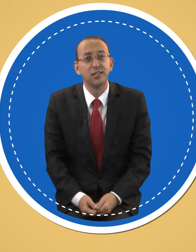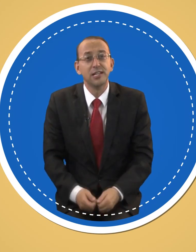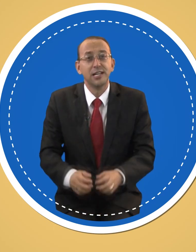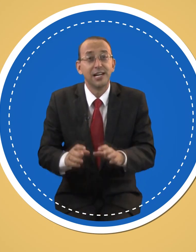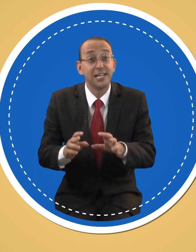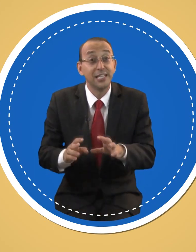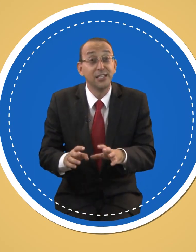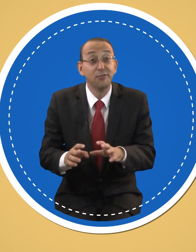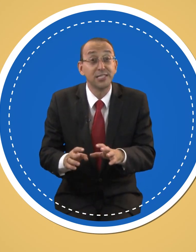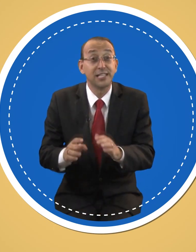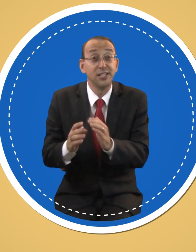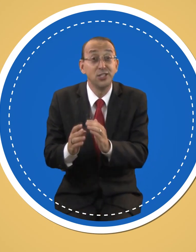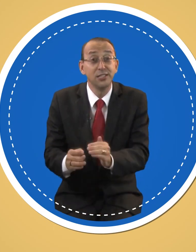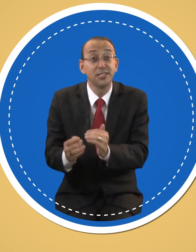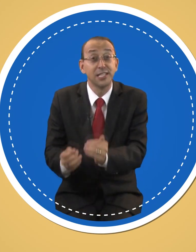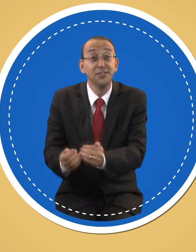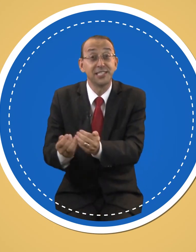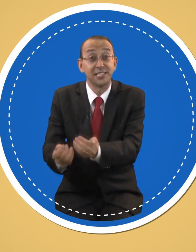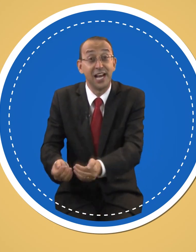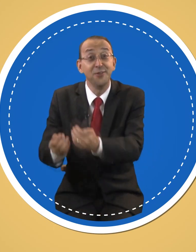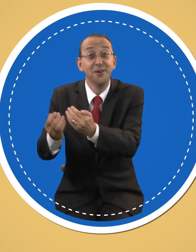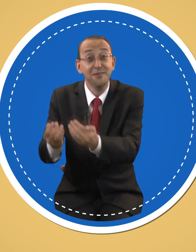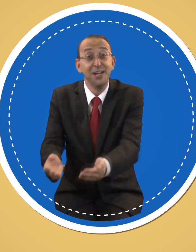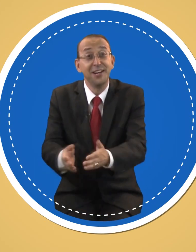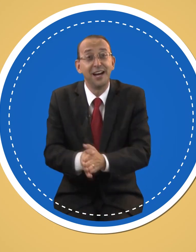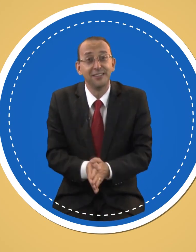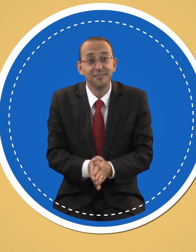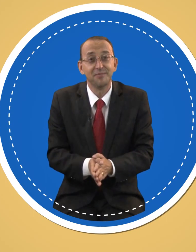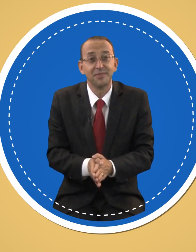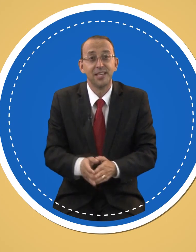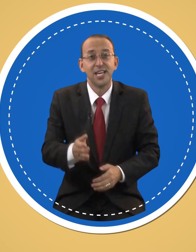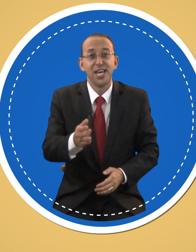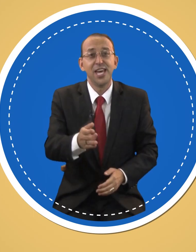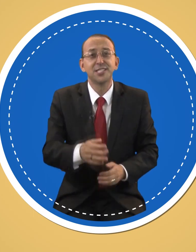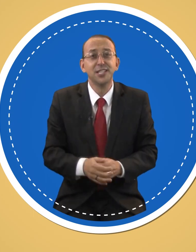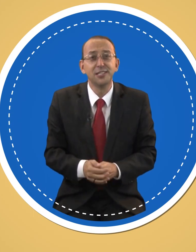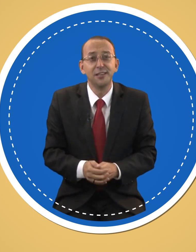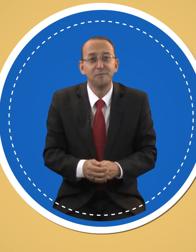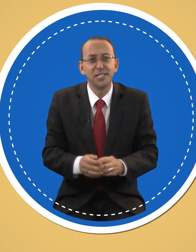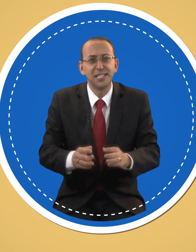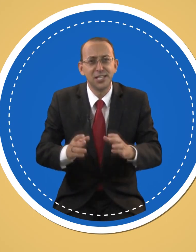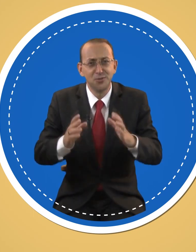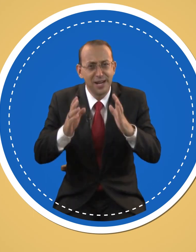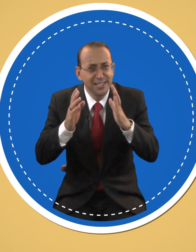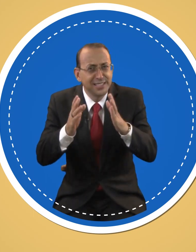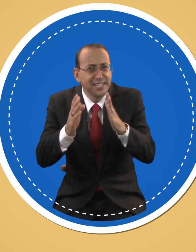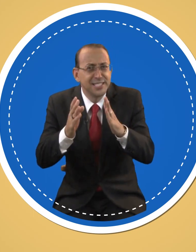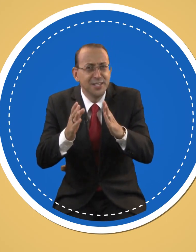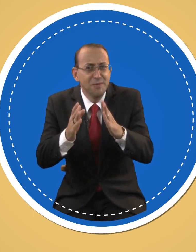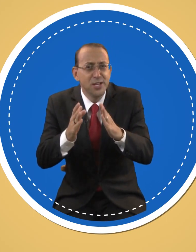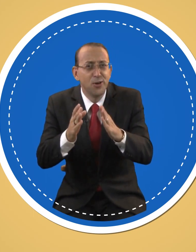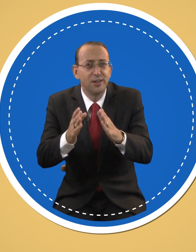presente aquele que você acredita ser necessário melhorar este item precisa de uma